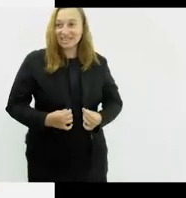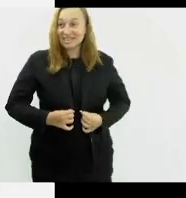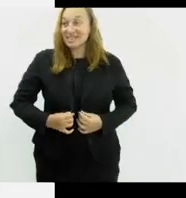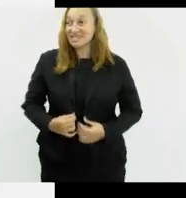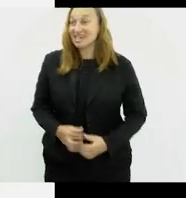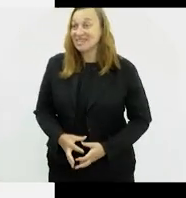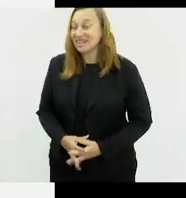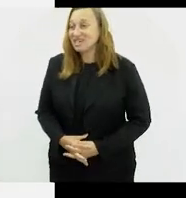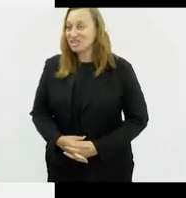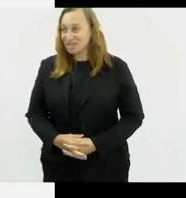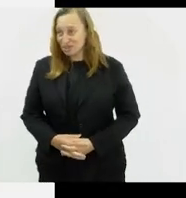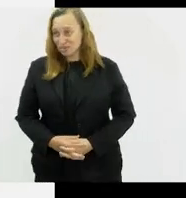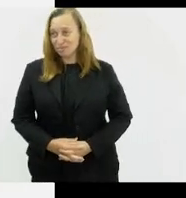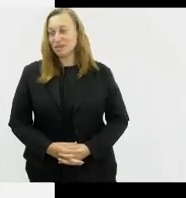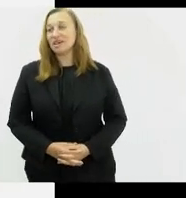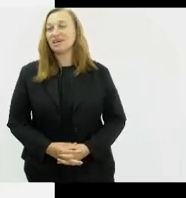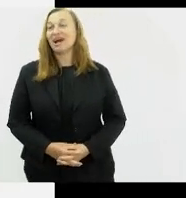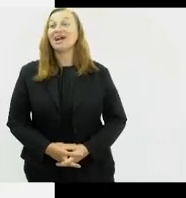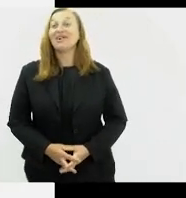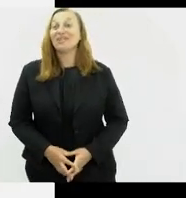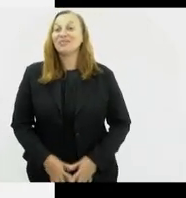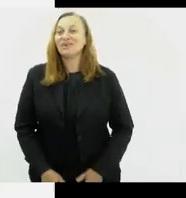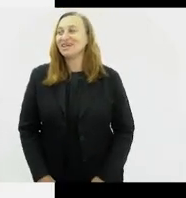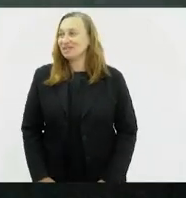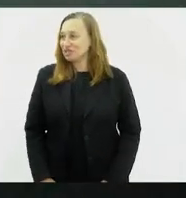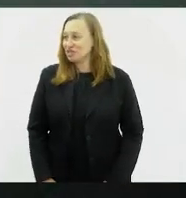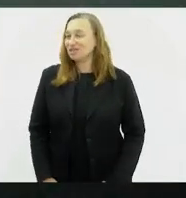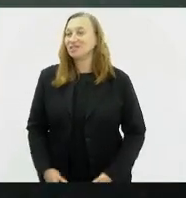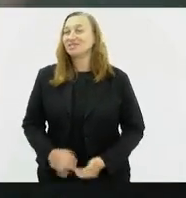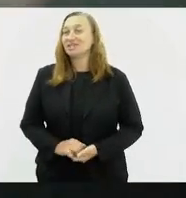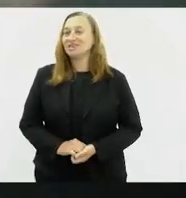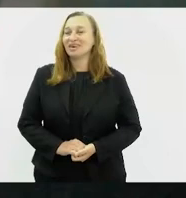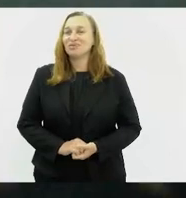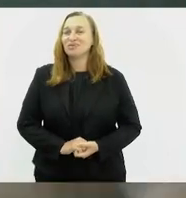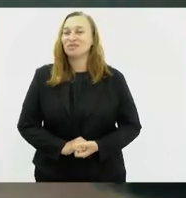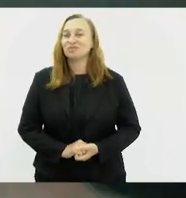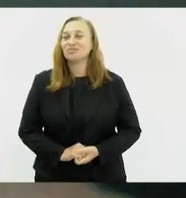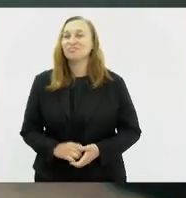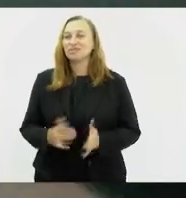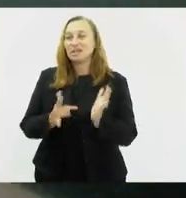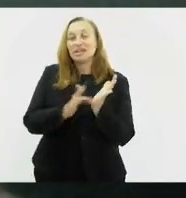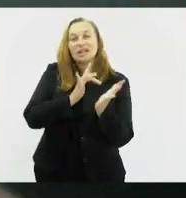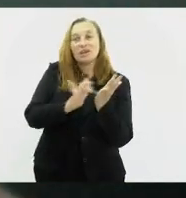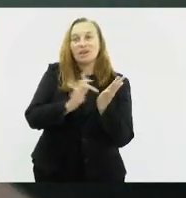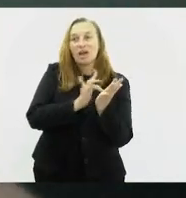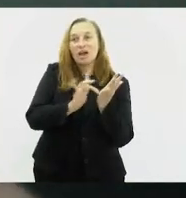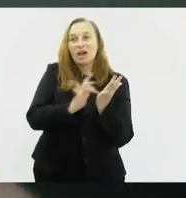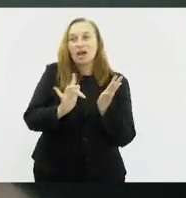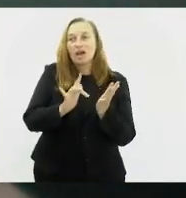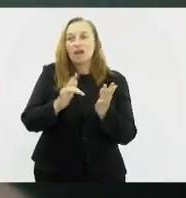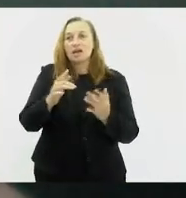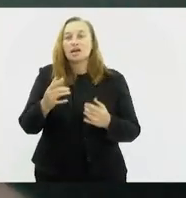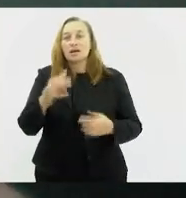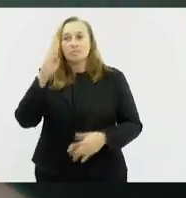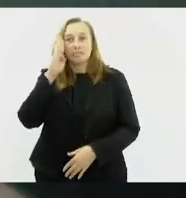atrás e hoje está inserido. O celular, principal causa de insônia.